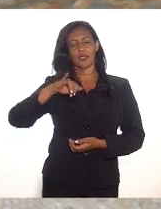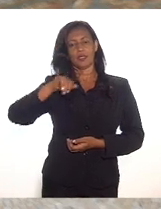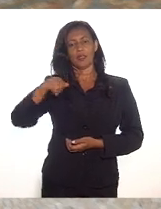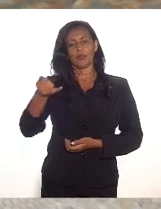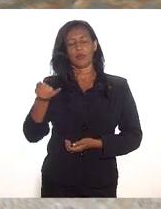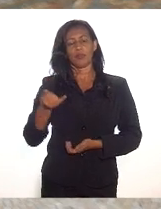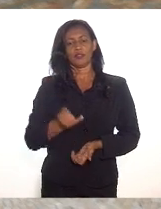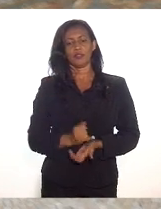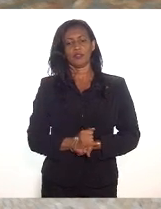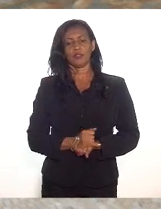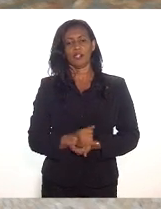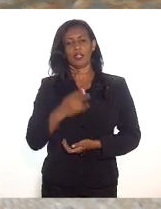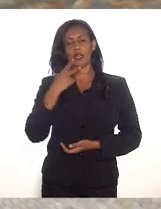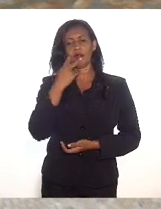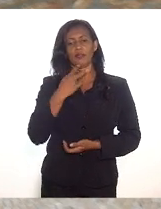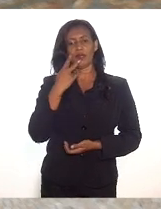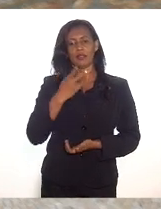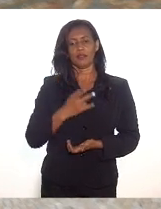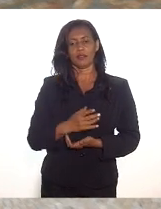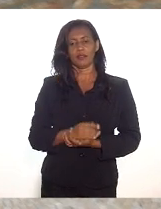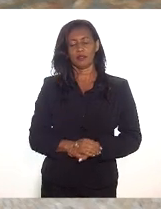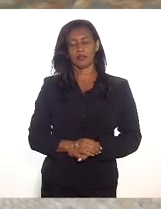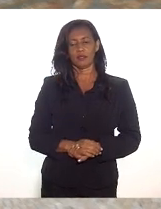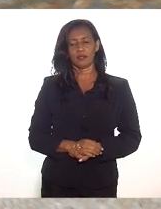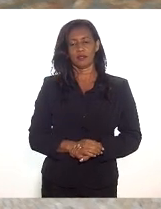fala do nosso